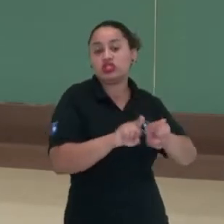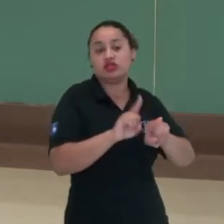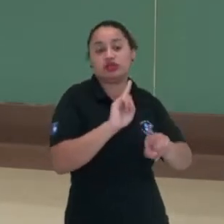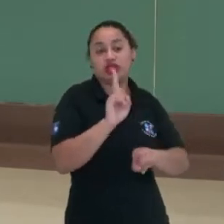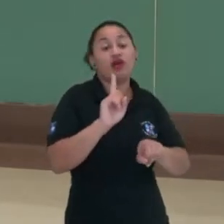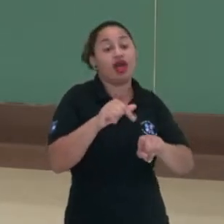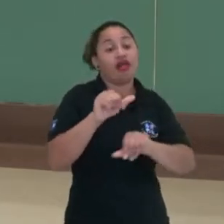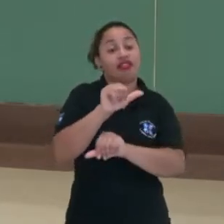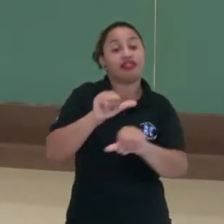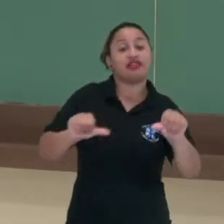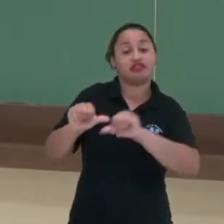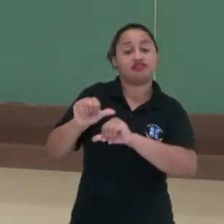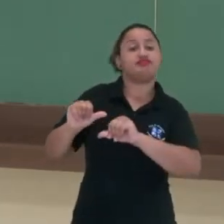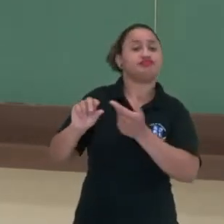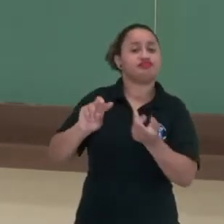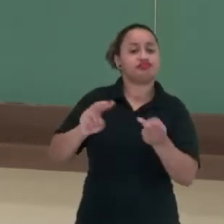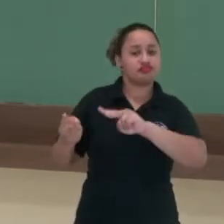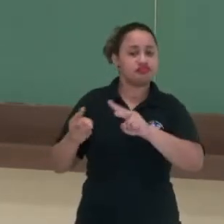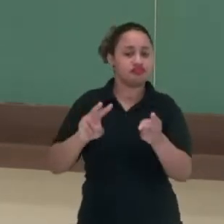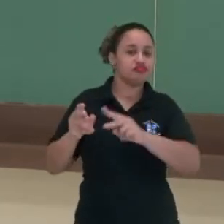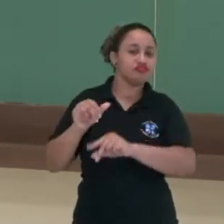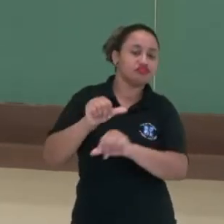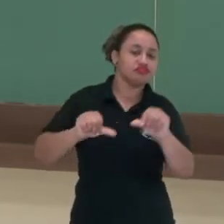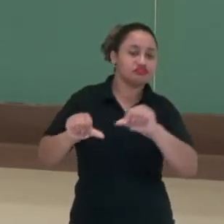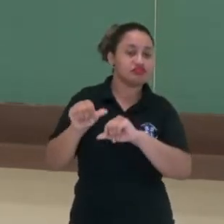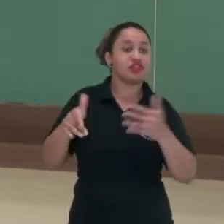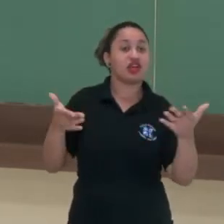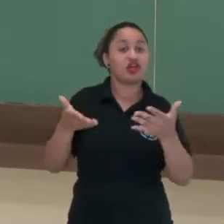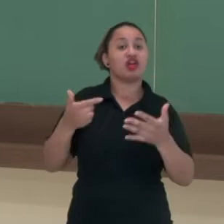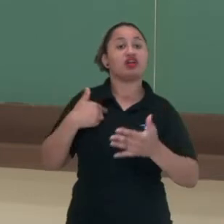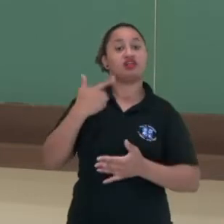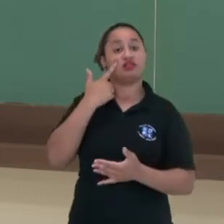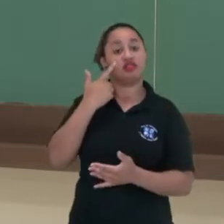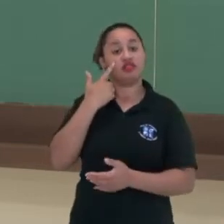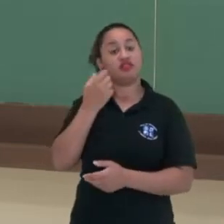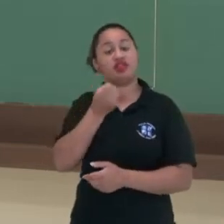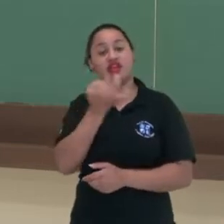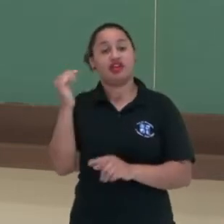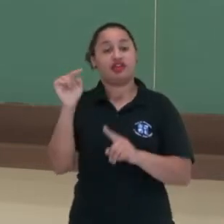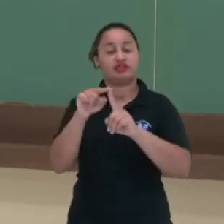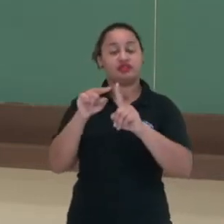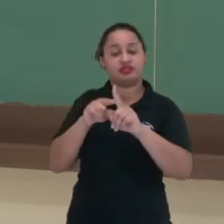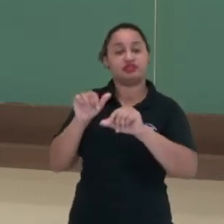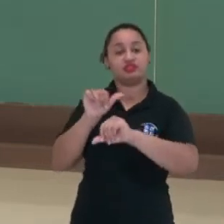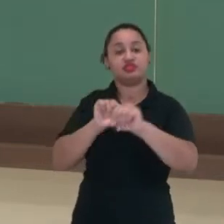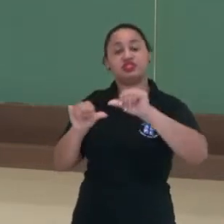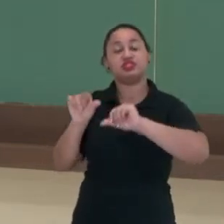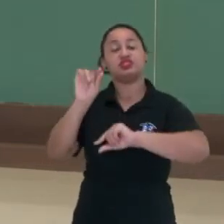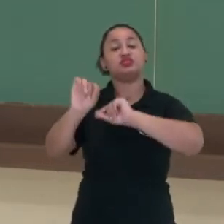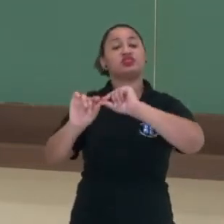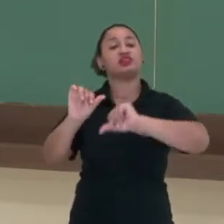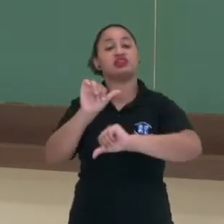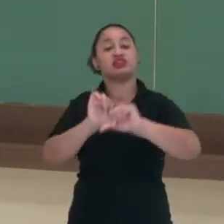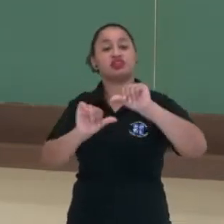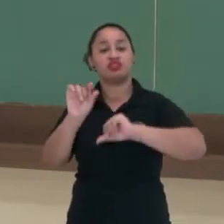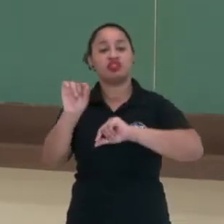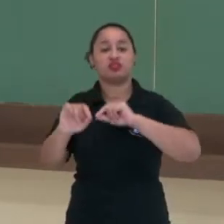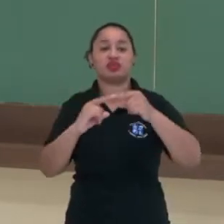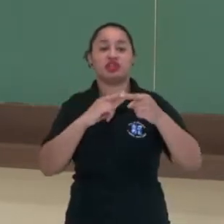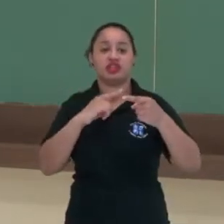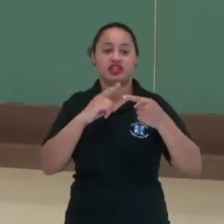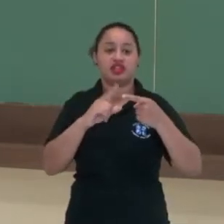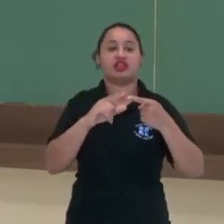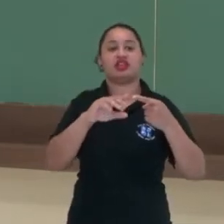energia que nós temos, ela é transformada. E nós vamos ver alguns tipos de energia e no que elas se transformam. Olha, tem a